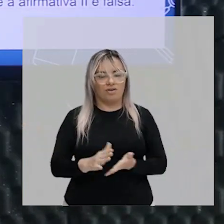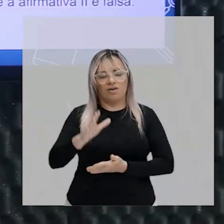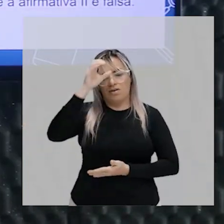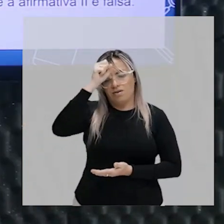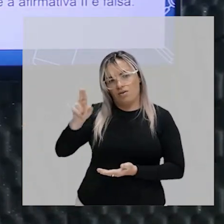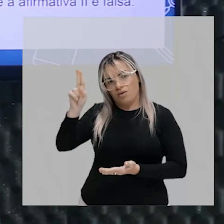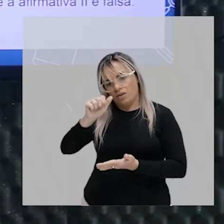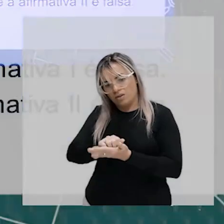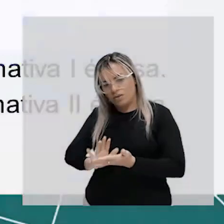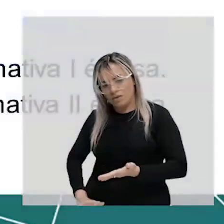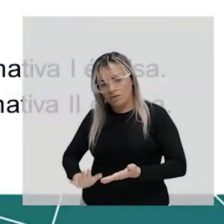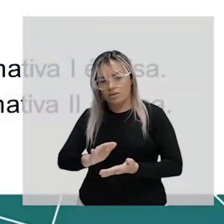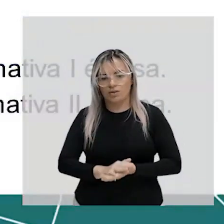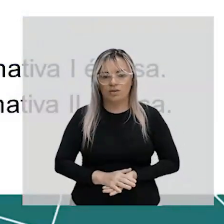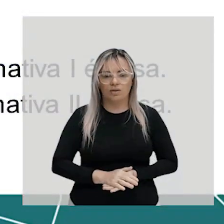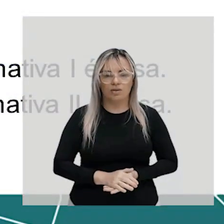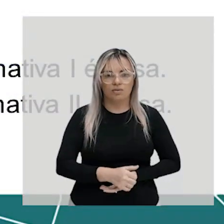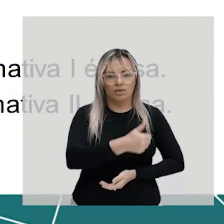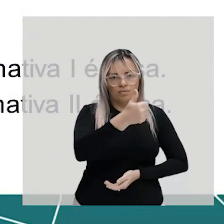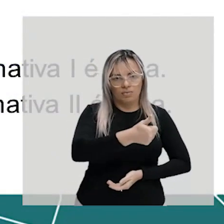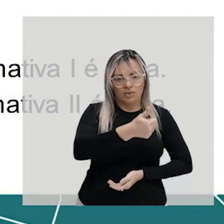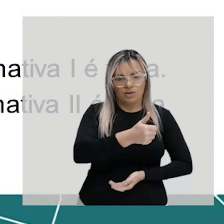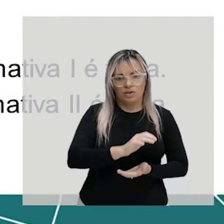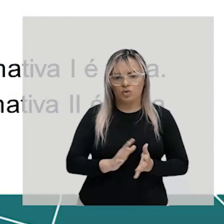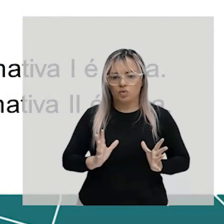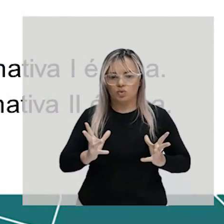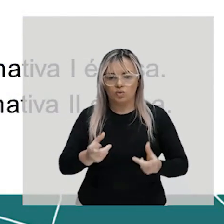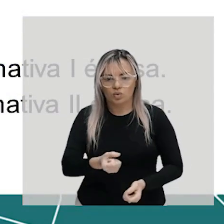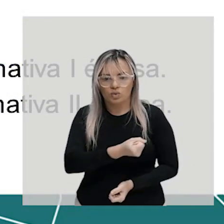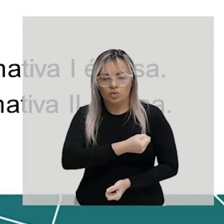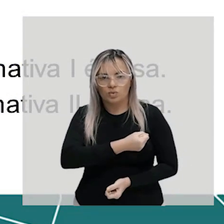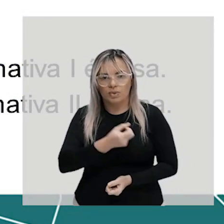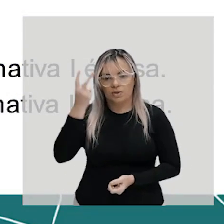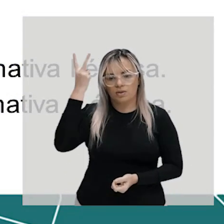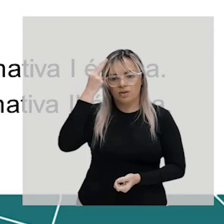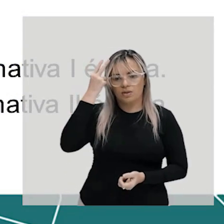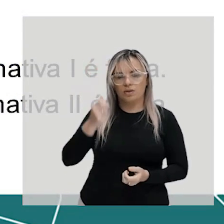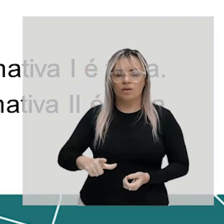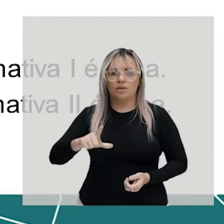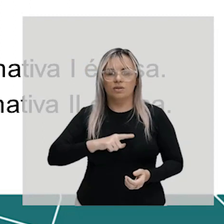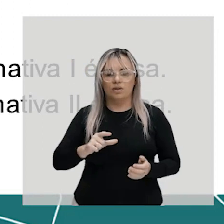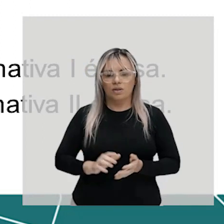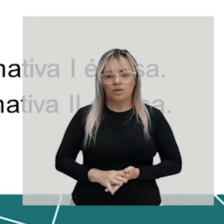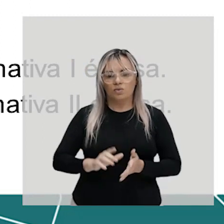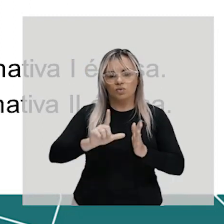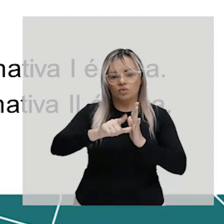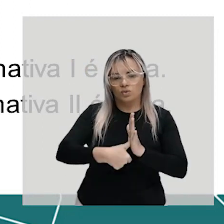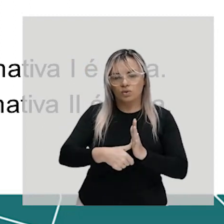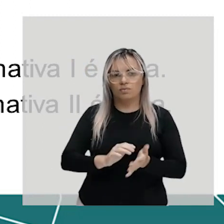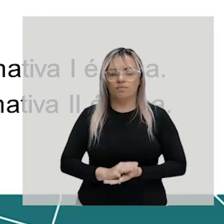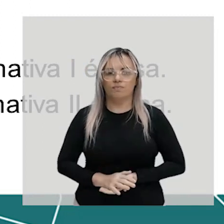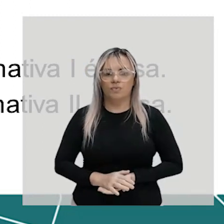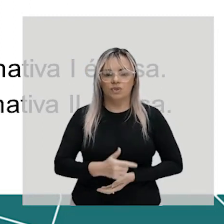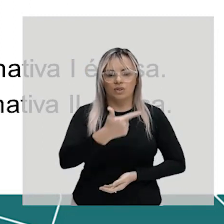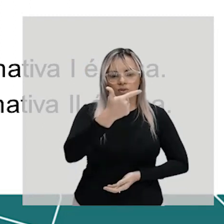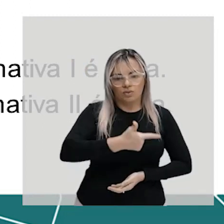primeira afirmação todo número natural tem sucessor E aí verdadeiro ou falso a gente vai já comentar tá segunda todo